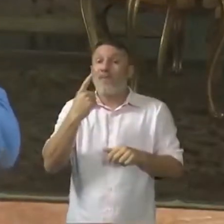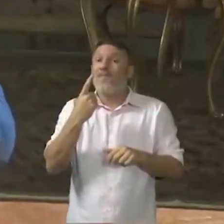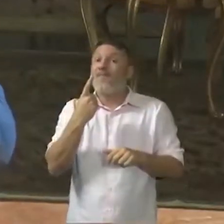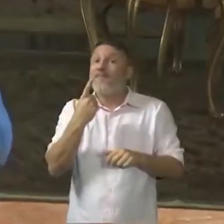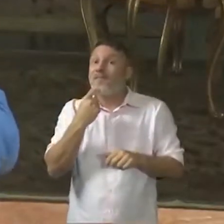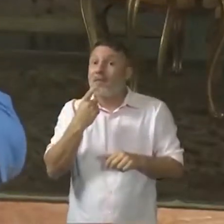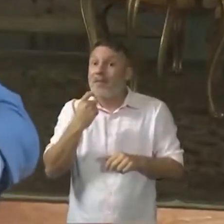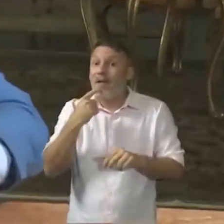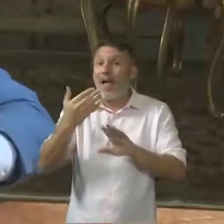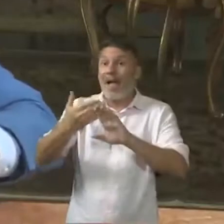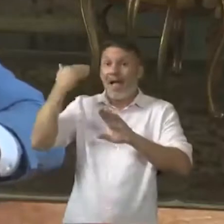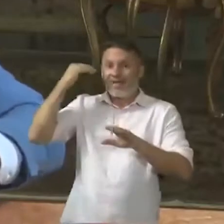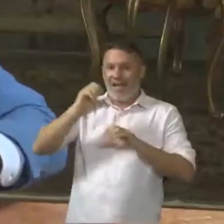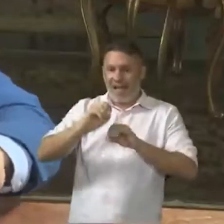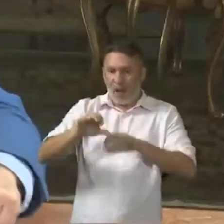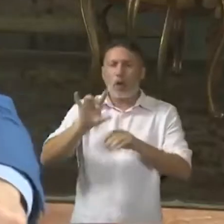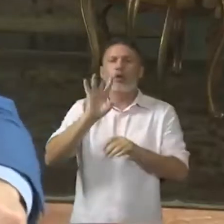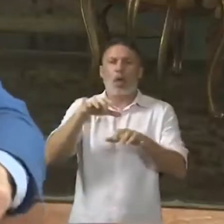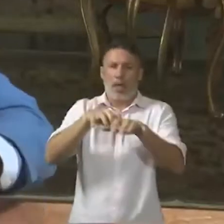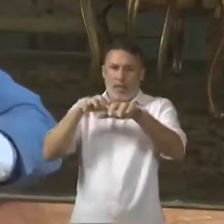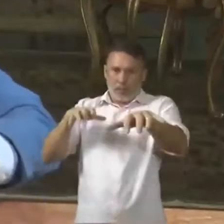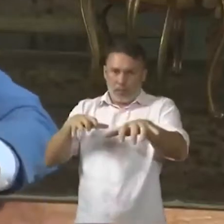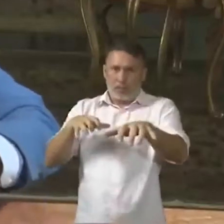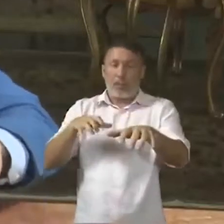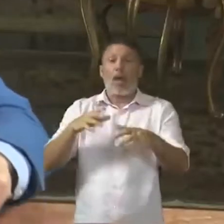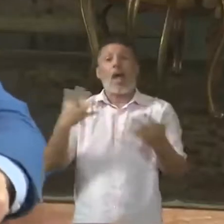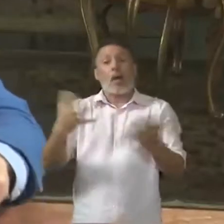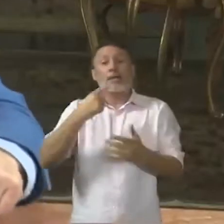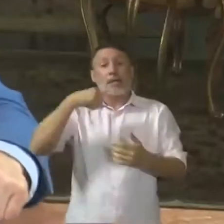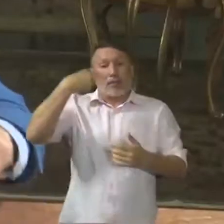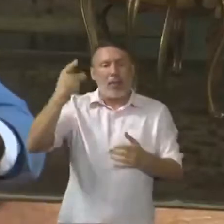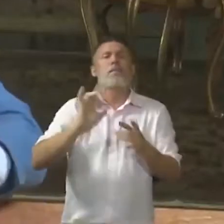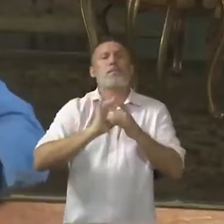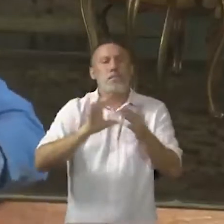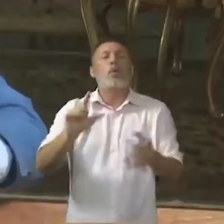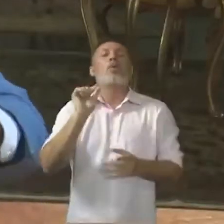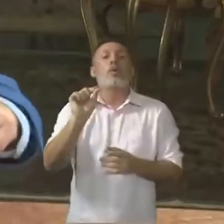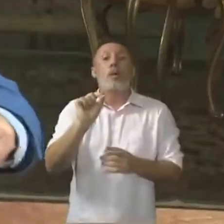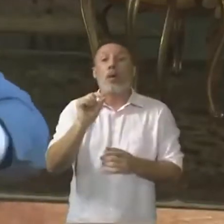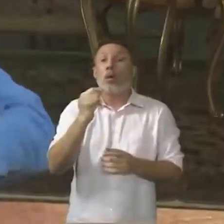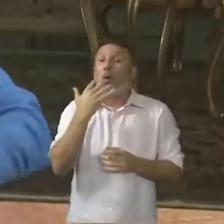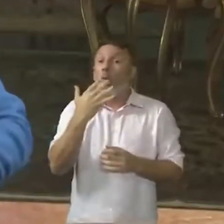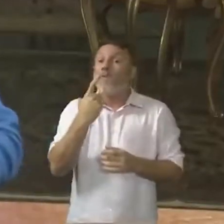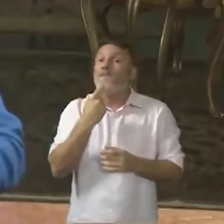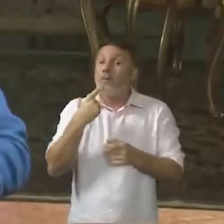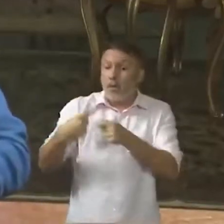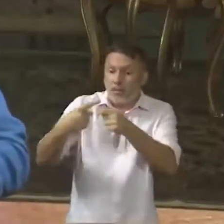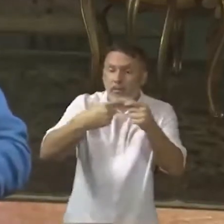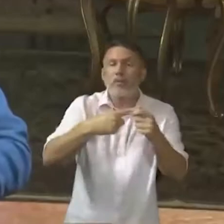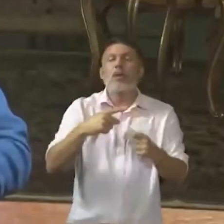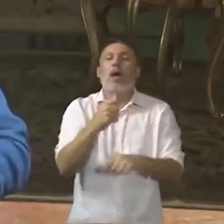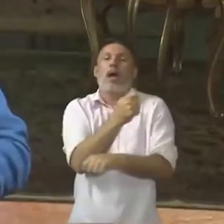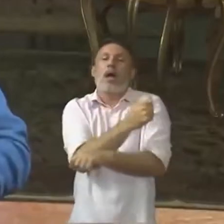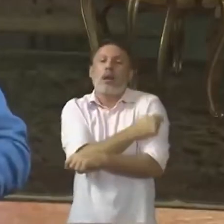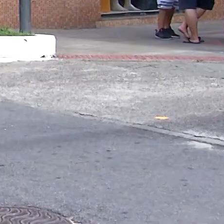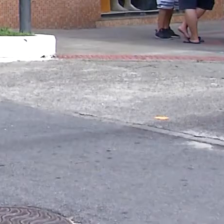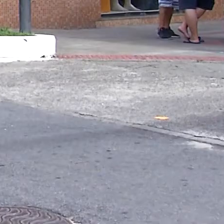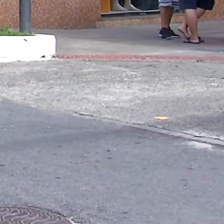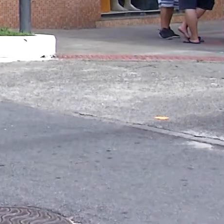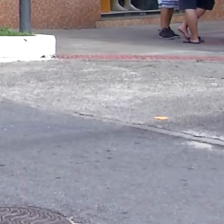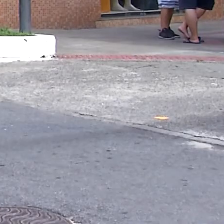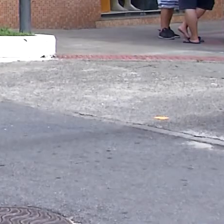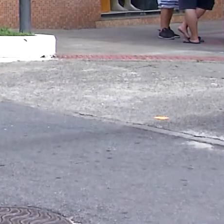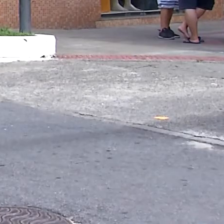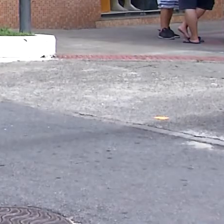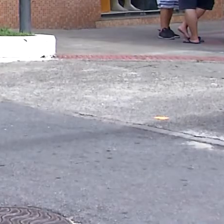a atividade remota, nós estamos também permitindo que o professor possa fazer atendimento individual a seus alunos. Nos